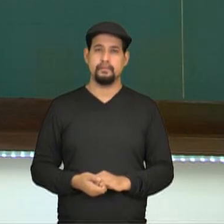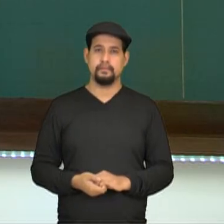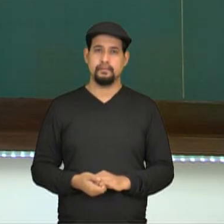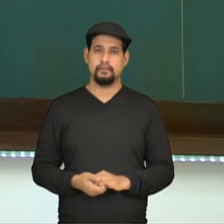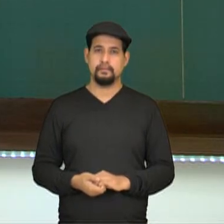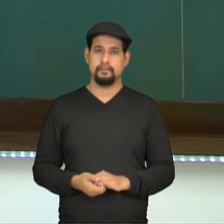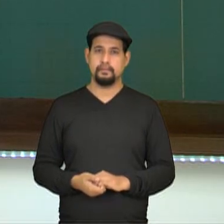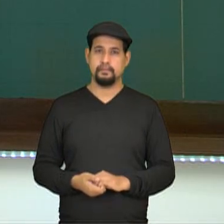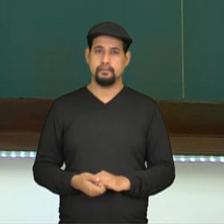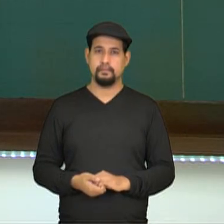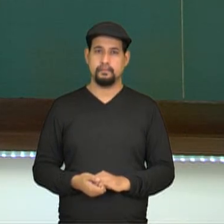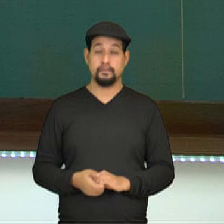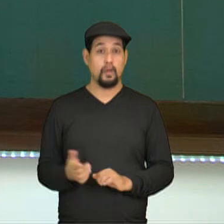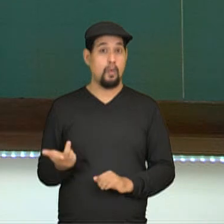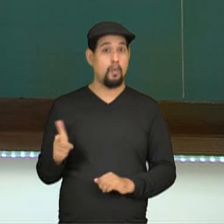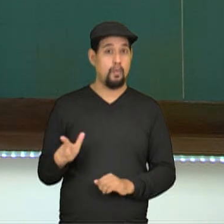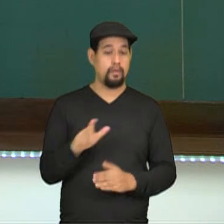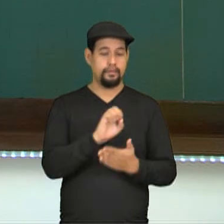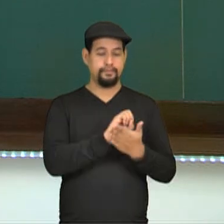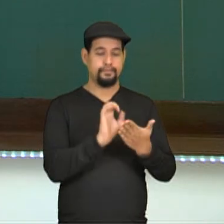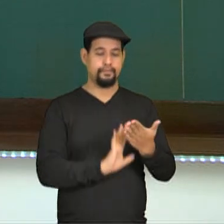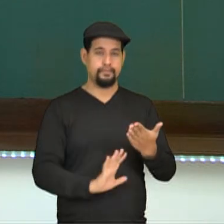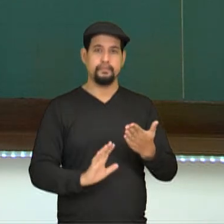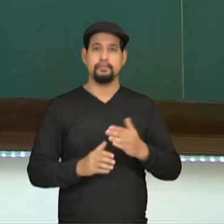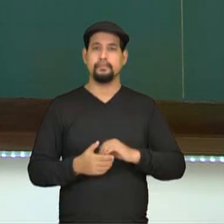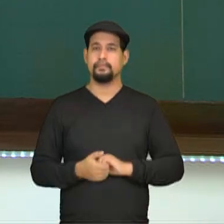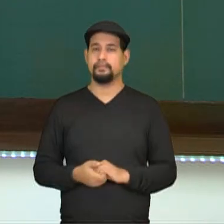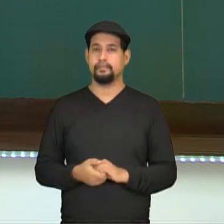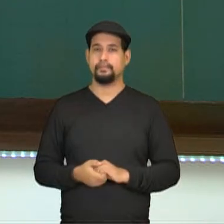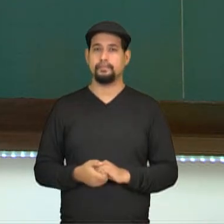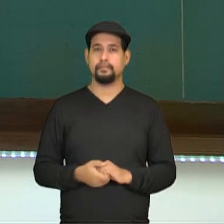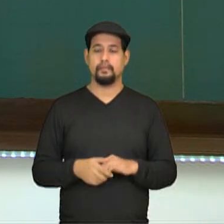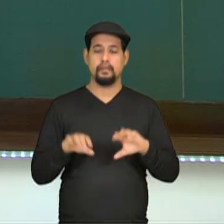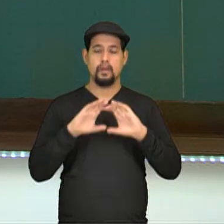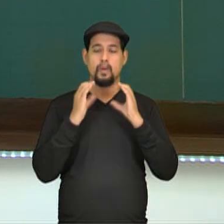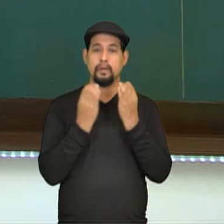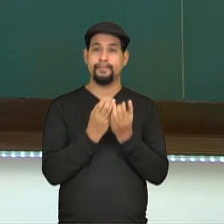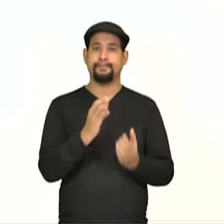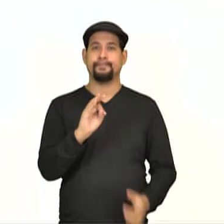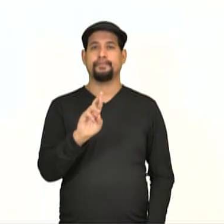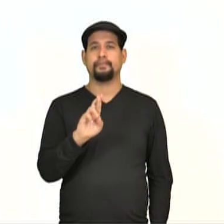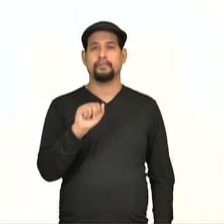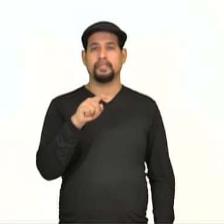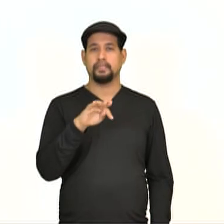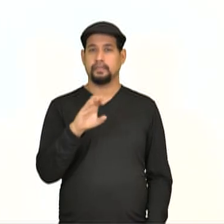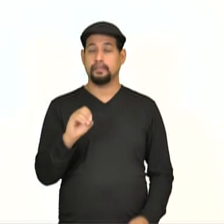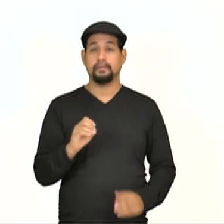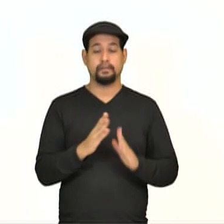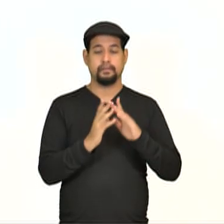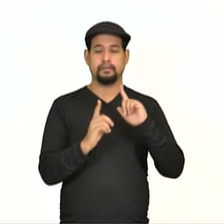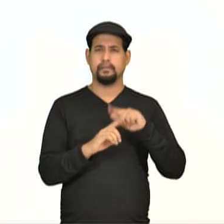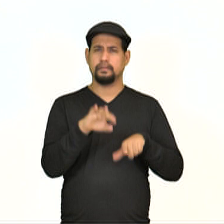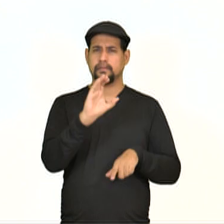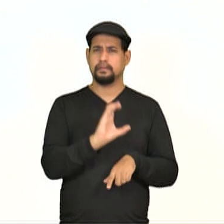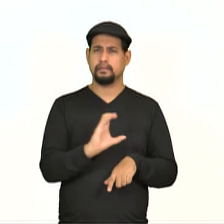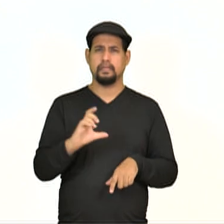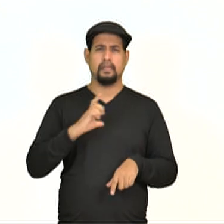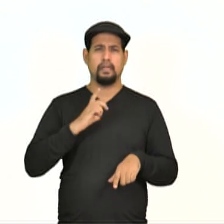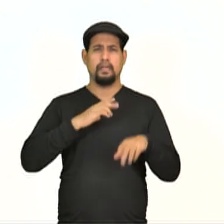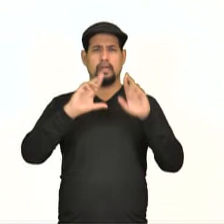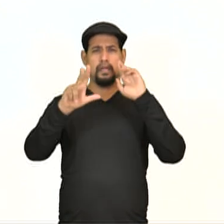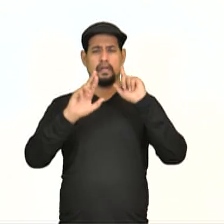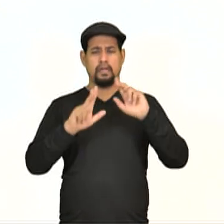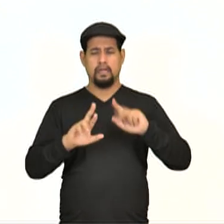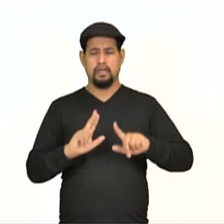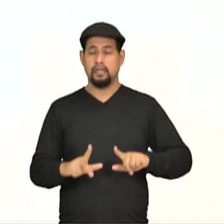Vamos para a nossa próxima atividade? Através do Concílio de Trento, a Igreja Católica criou determinadas medidas